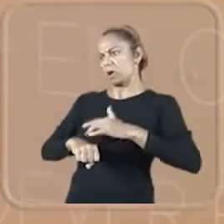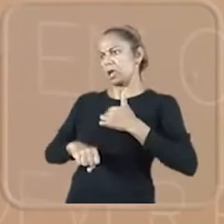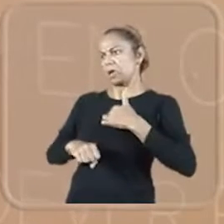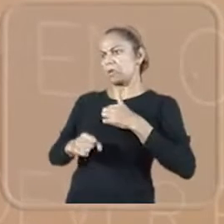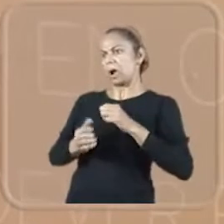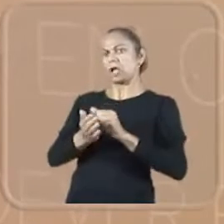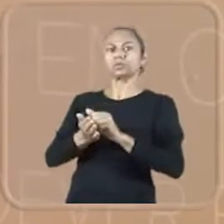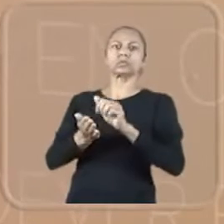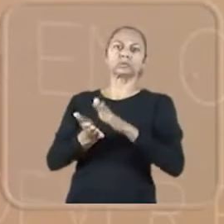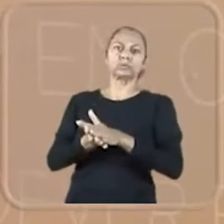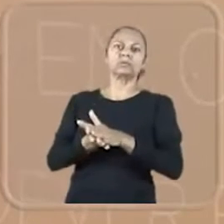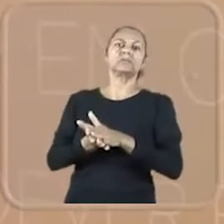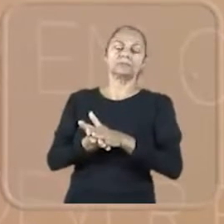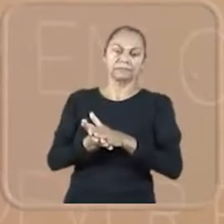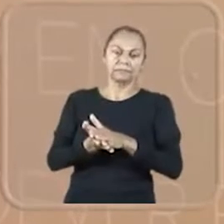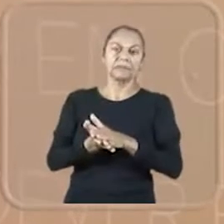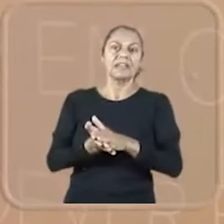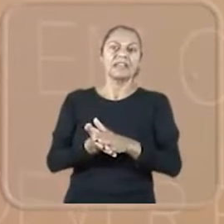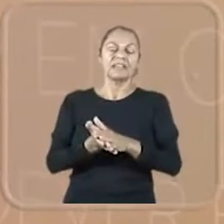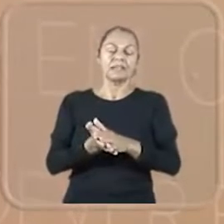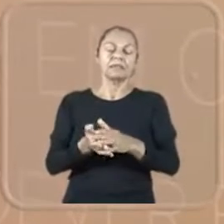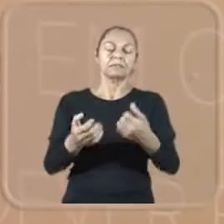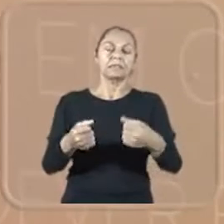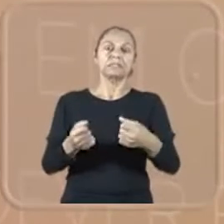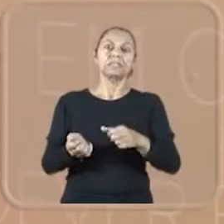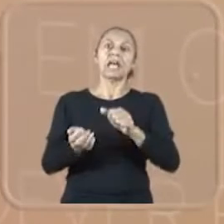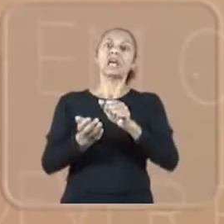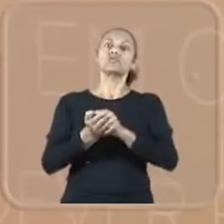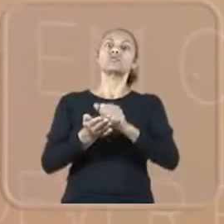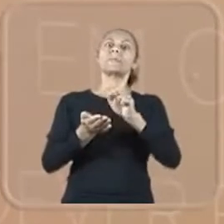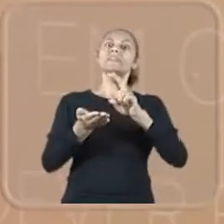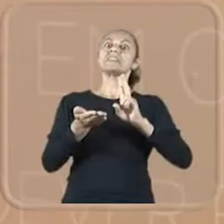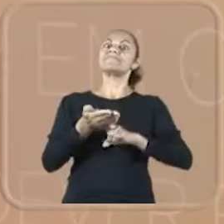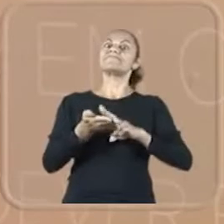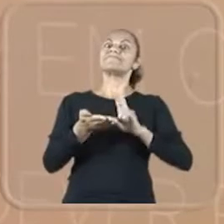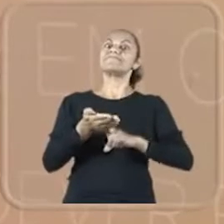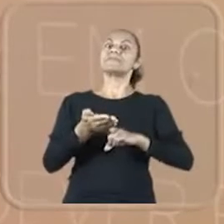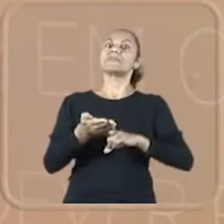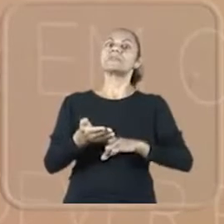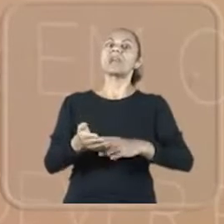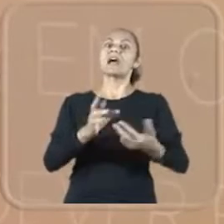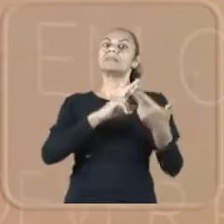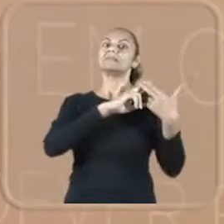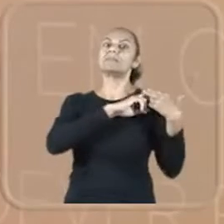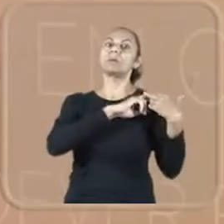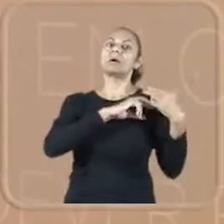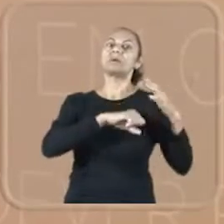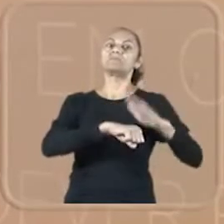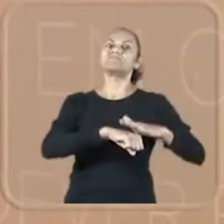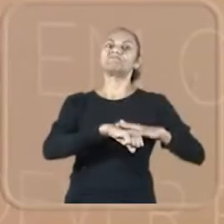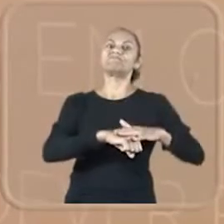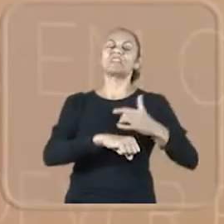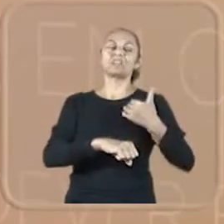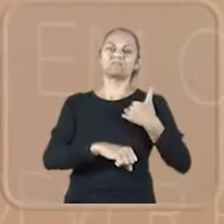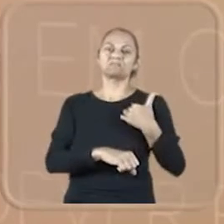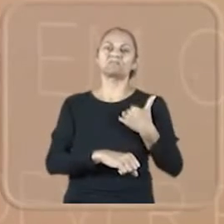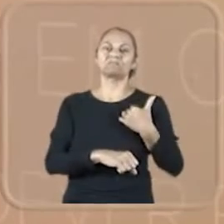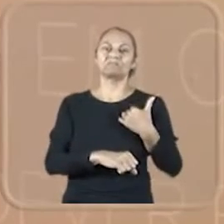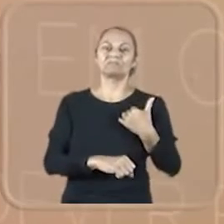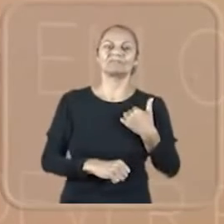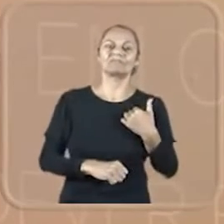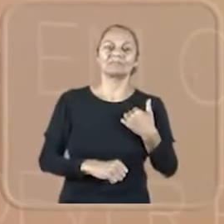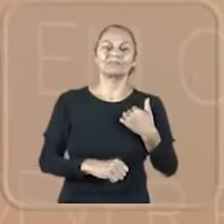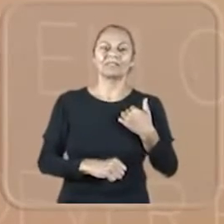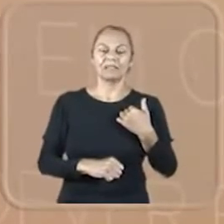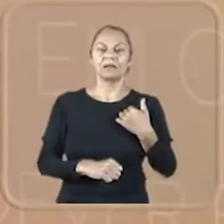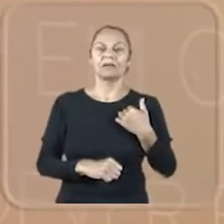dizer, eu não fiz isso, então ele não vai participar da técnica. Ele tem que assumir a sua responsabilidade e assumir a responsabilidade de alguma